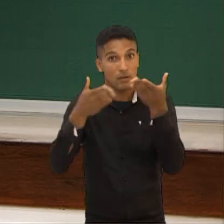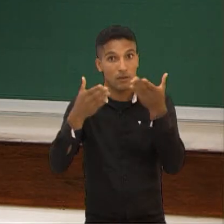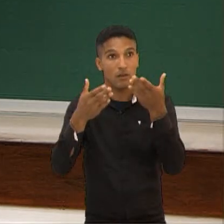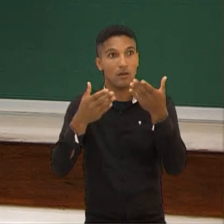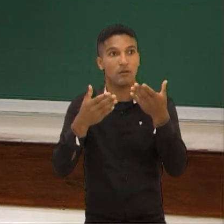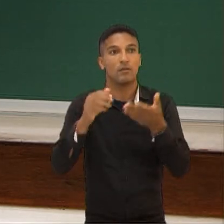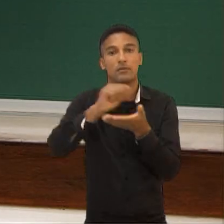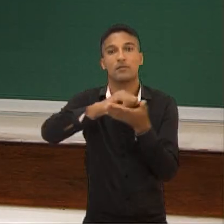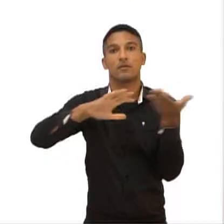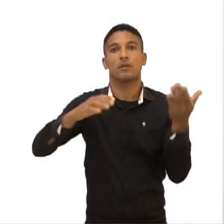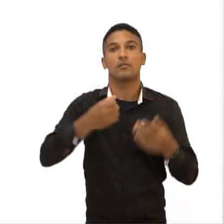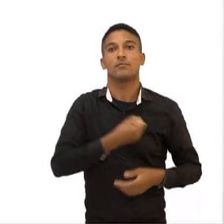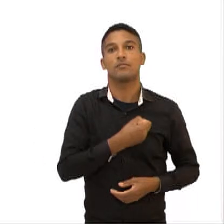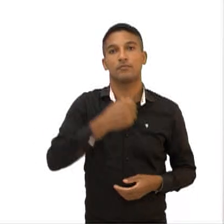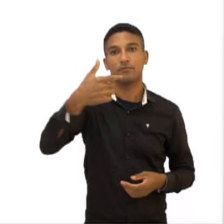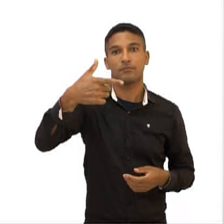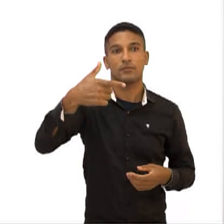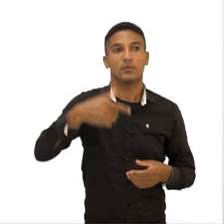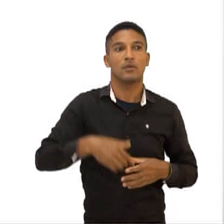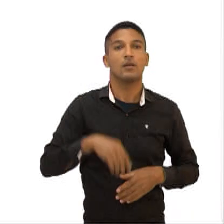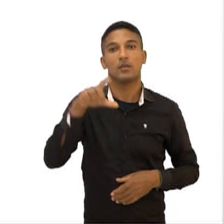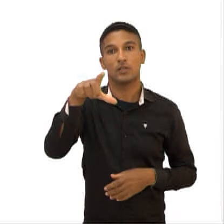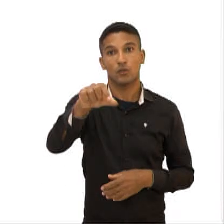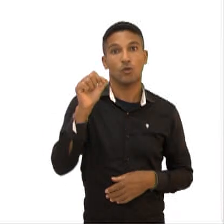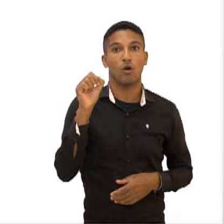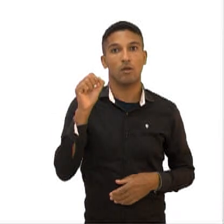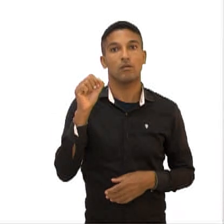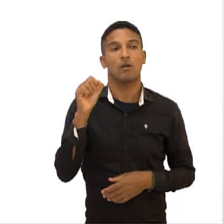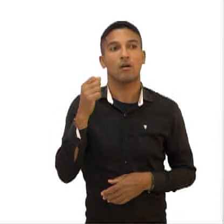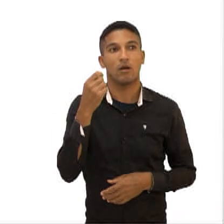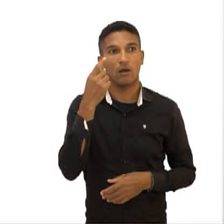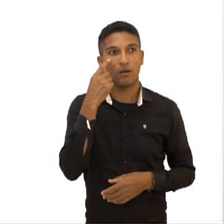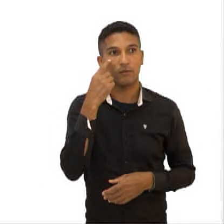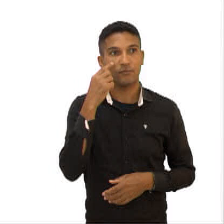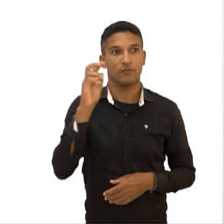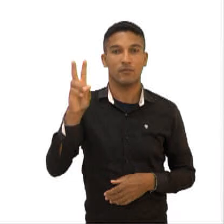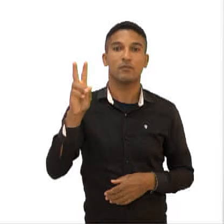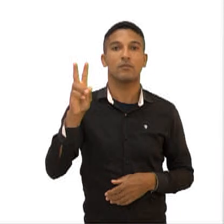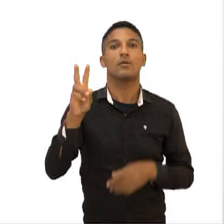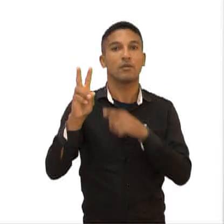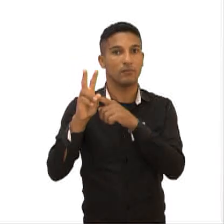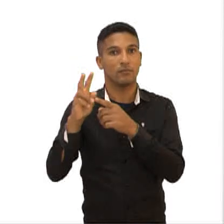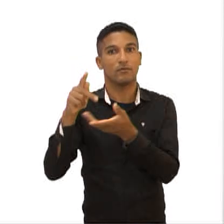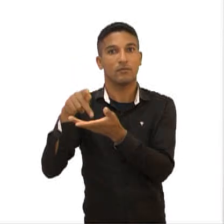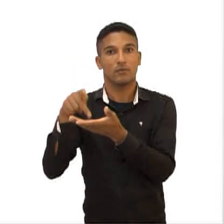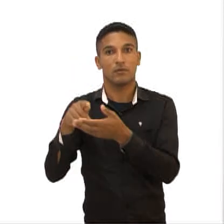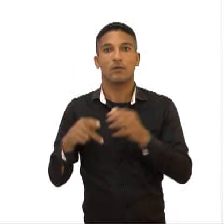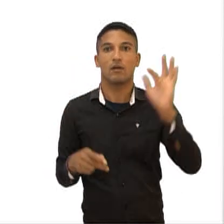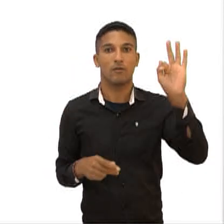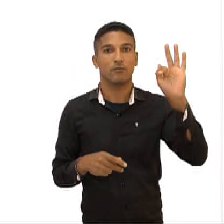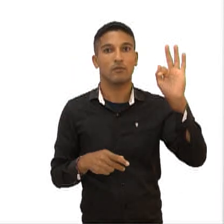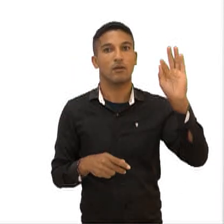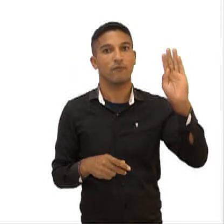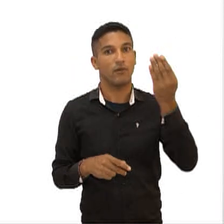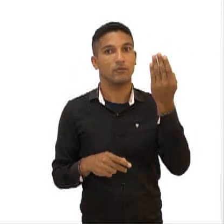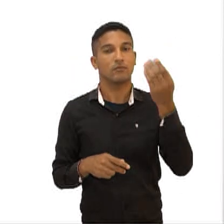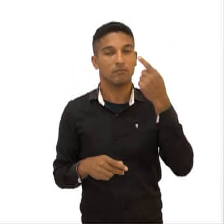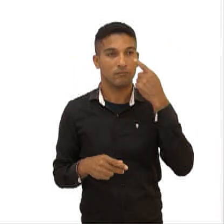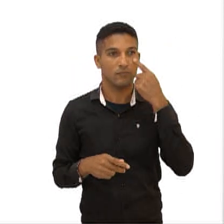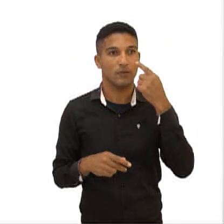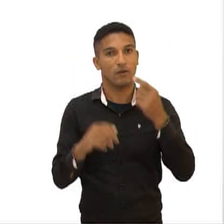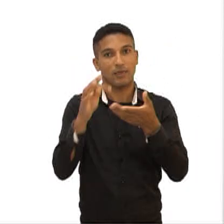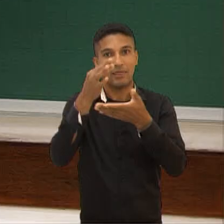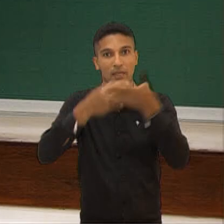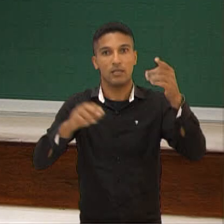número 2. Marca V para verdadeiro e F para falso, de acordo com o texto sobre a bandeira peruana. Então, vocês